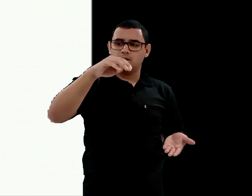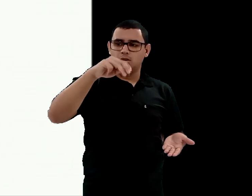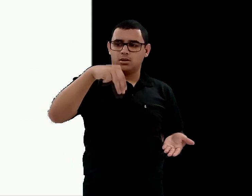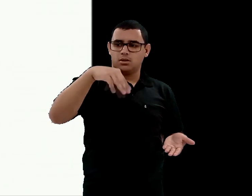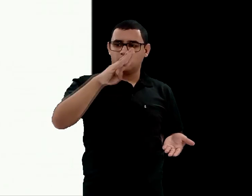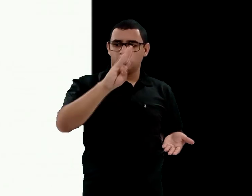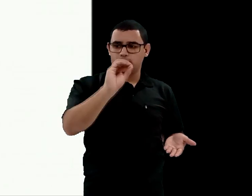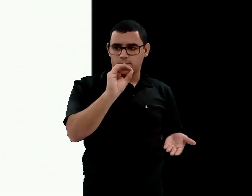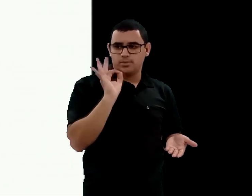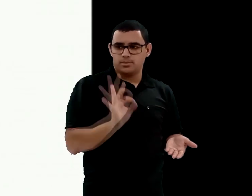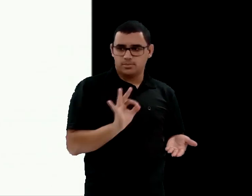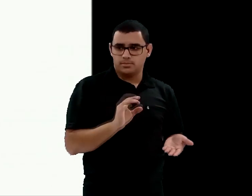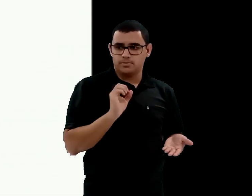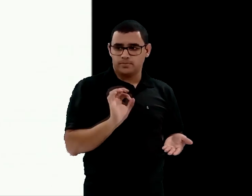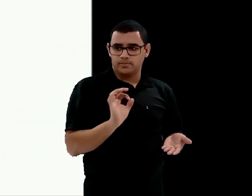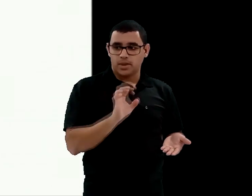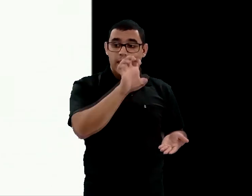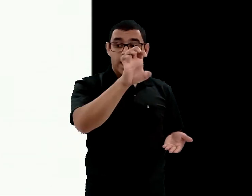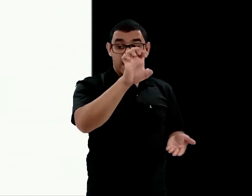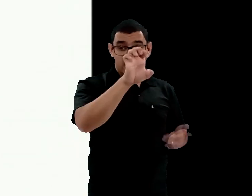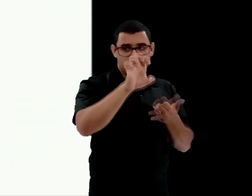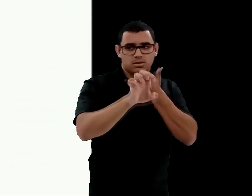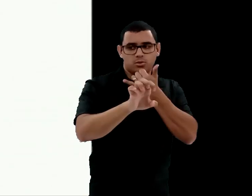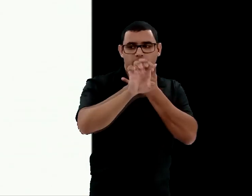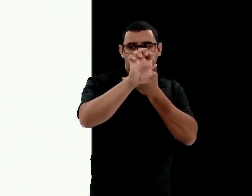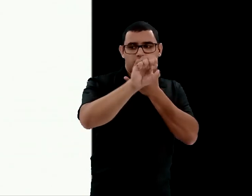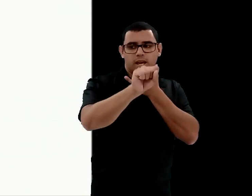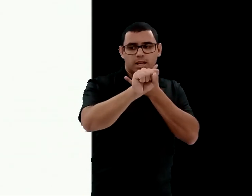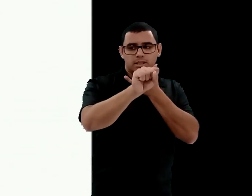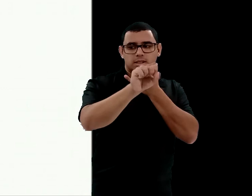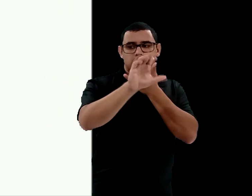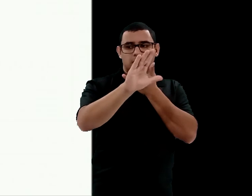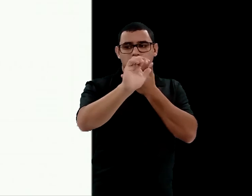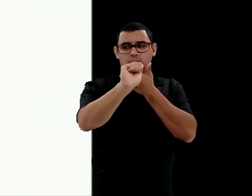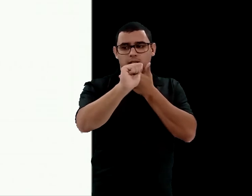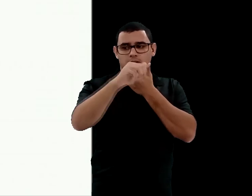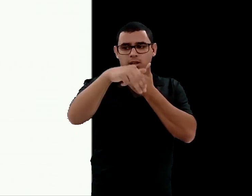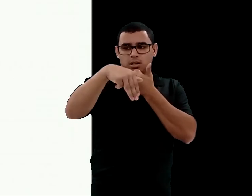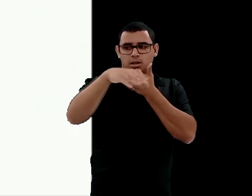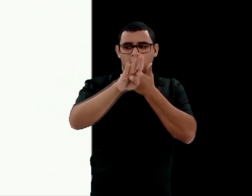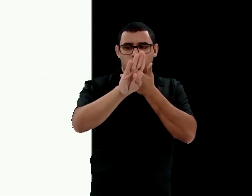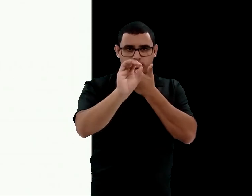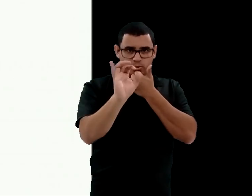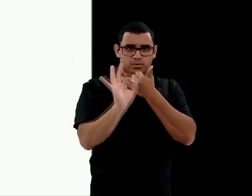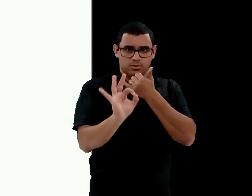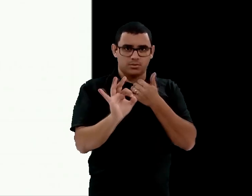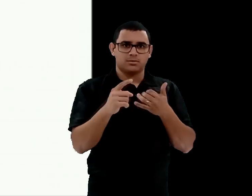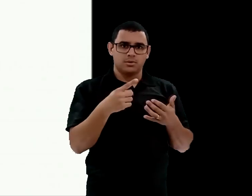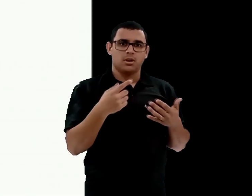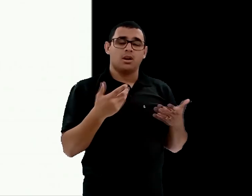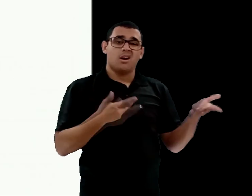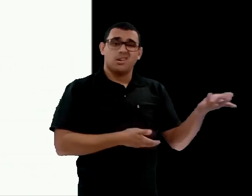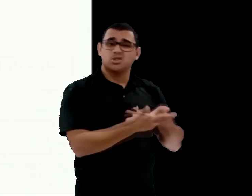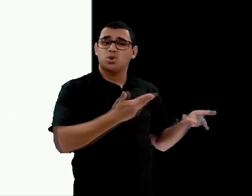recebiam em troca machados de ferro, recebiam tecidos, recebiam facas, recebiam